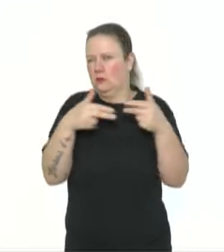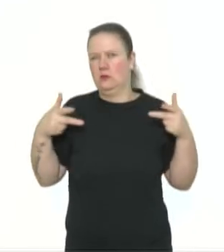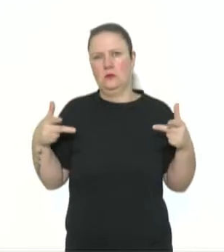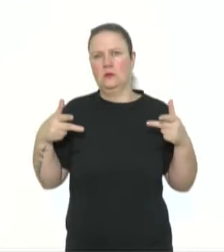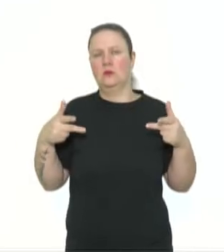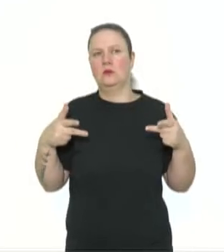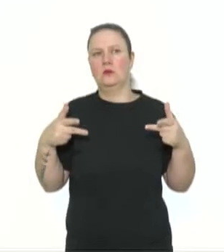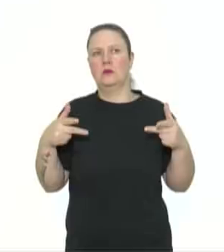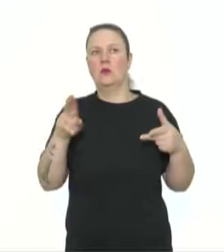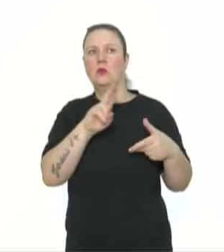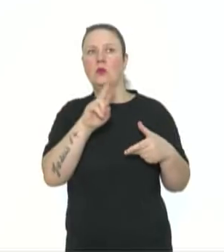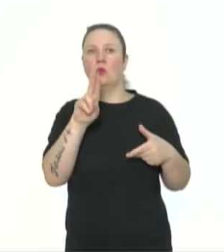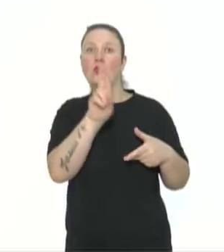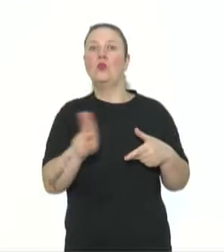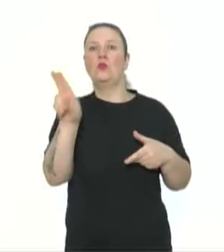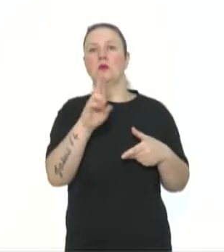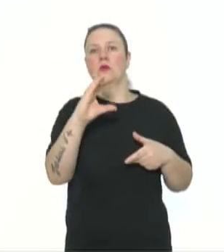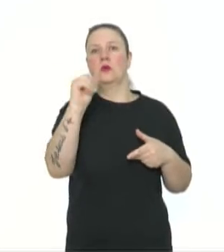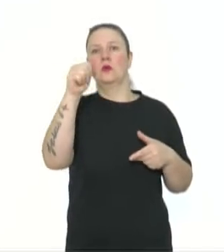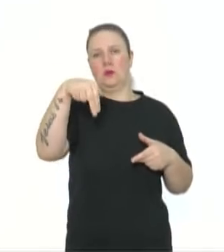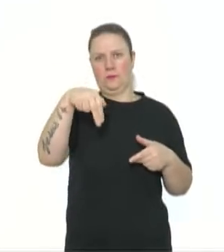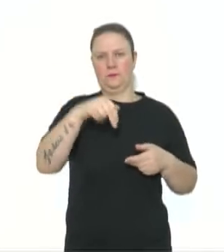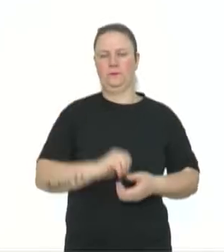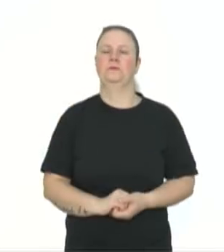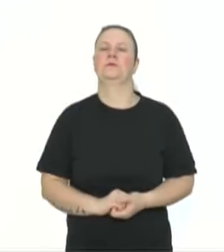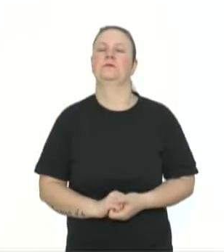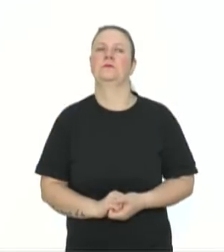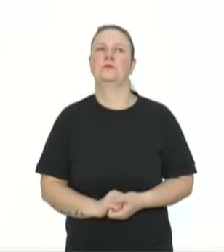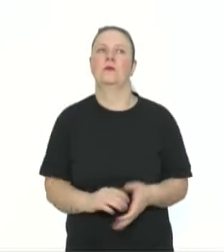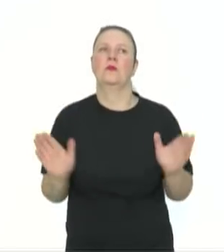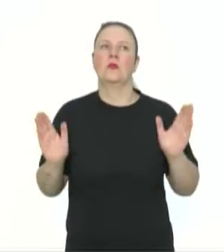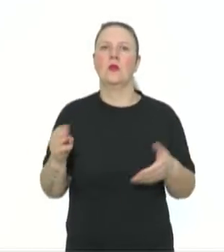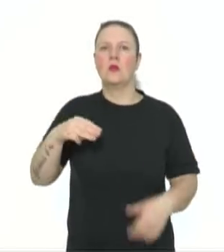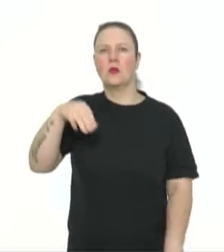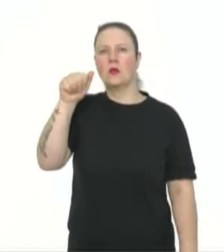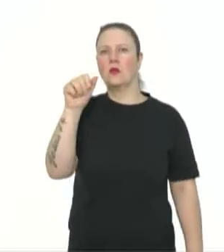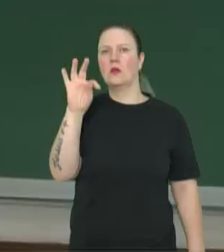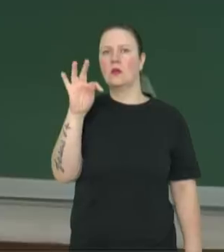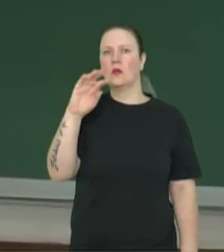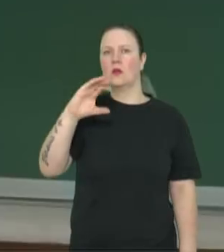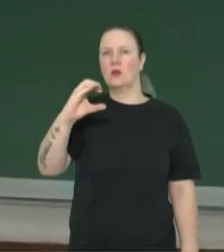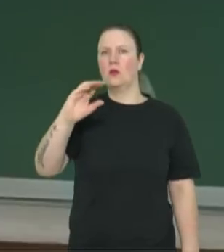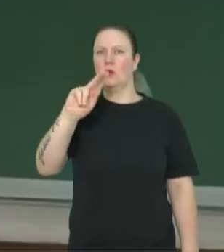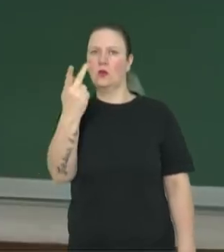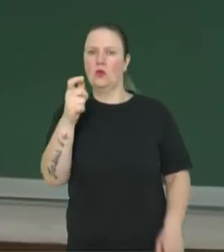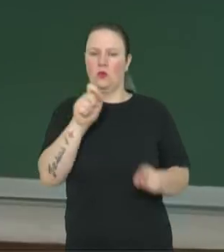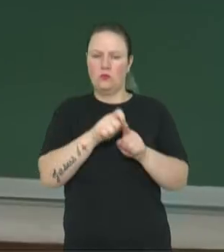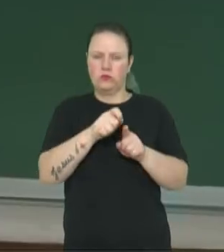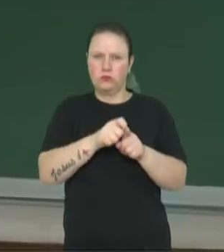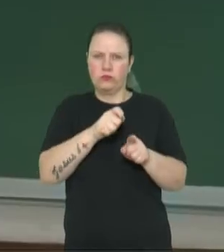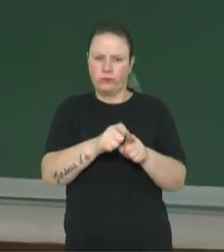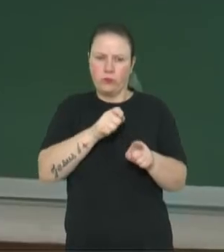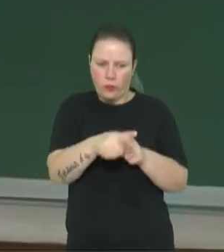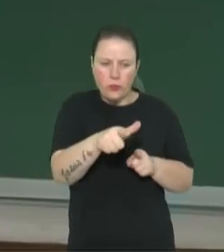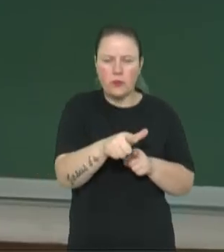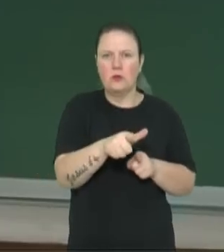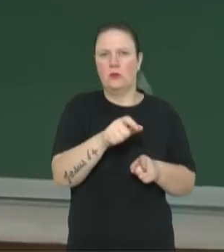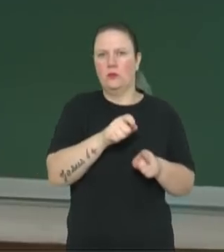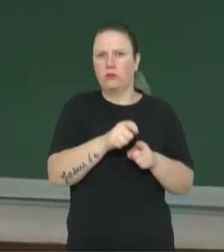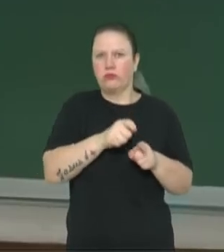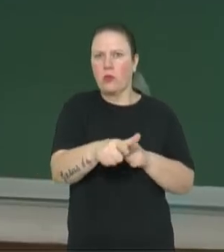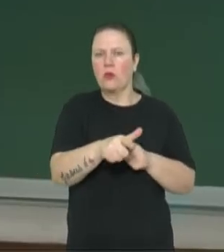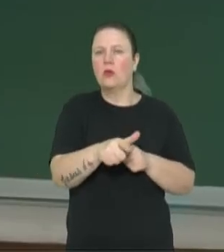usar a palavra can, certo? Match. Match é o fósforo. Olha quantos significados tem essa